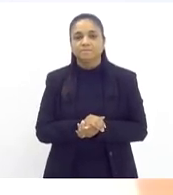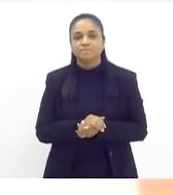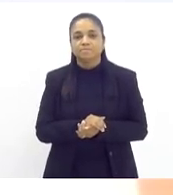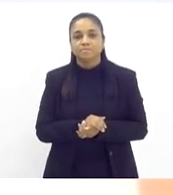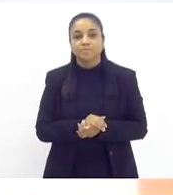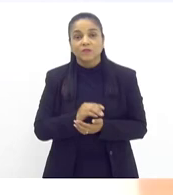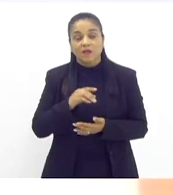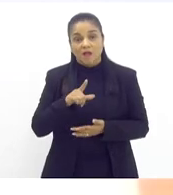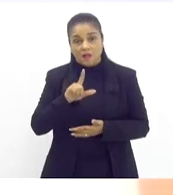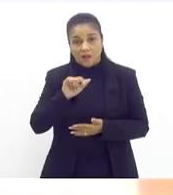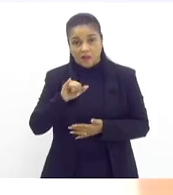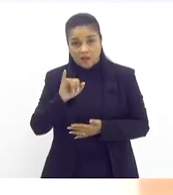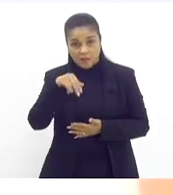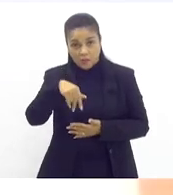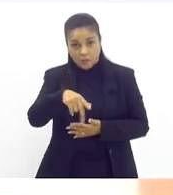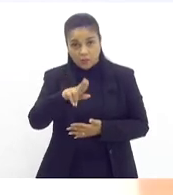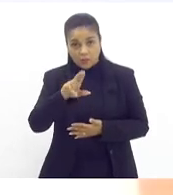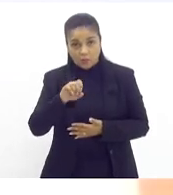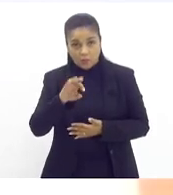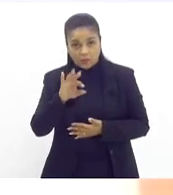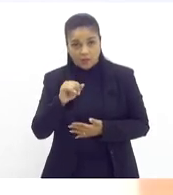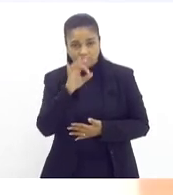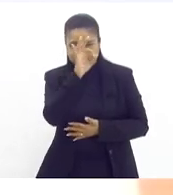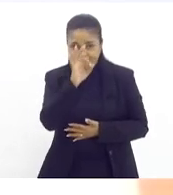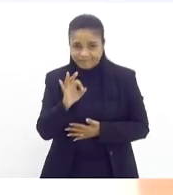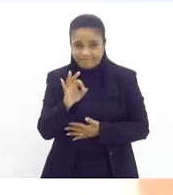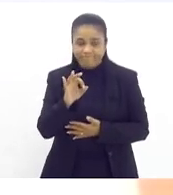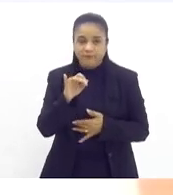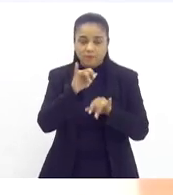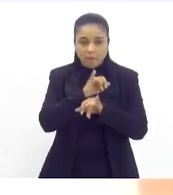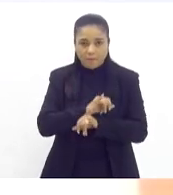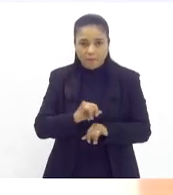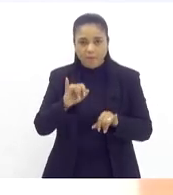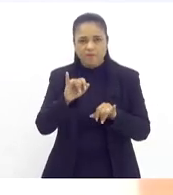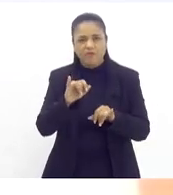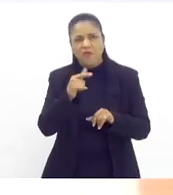a alíquota que tem sido ventilada de